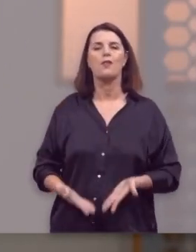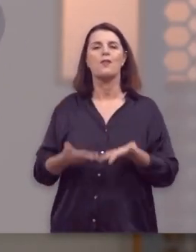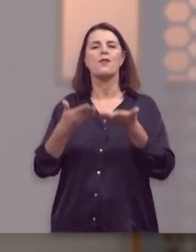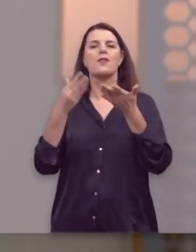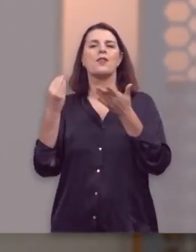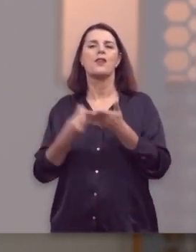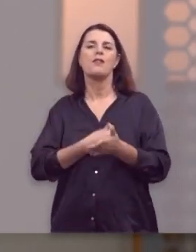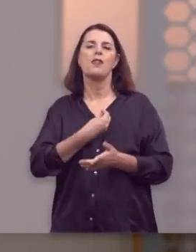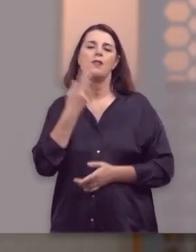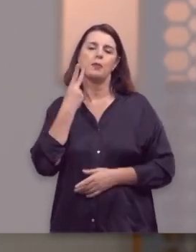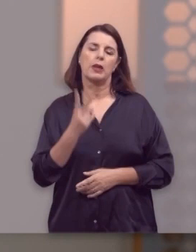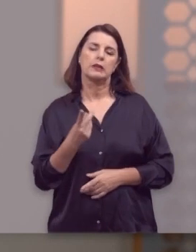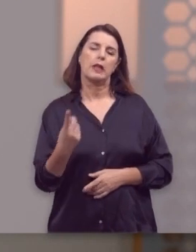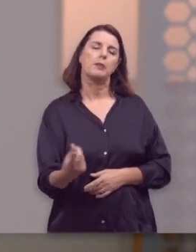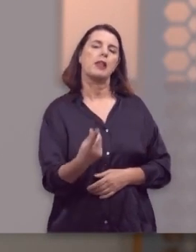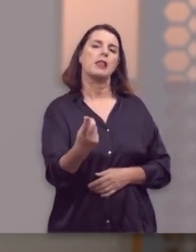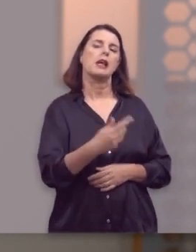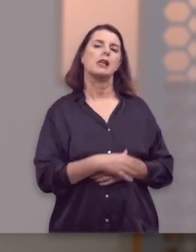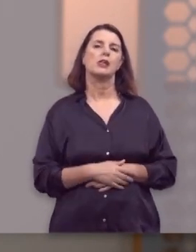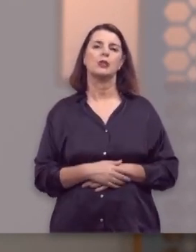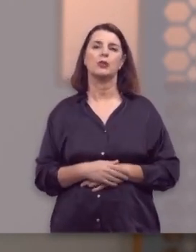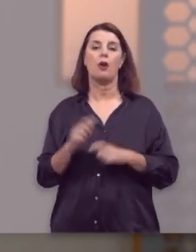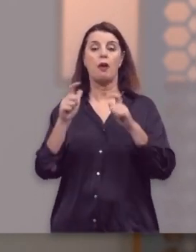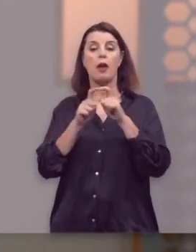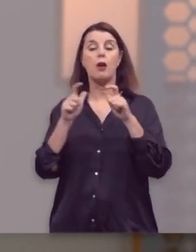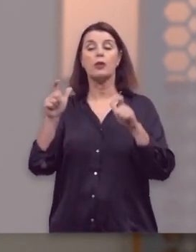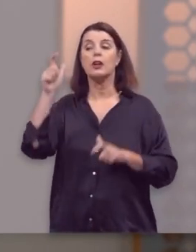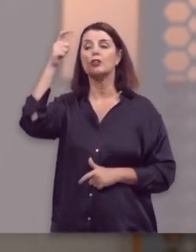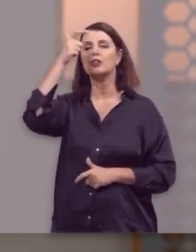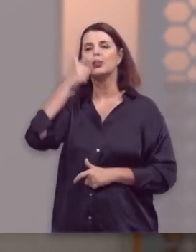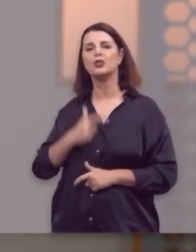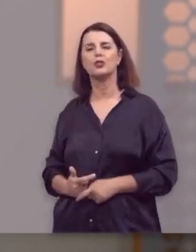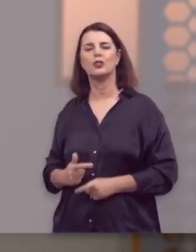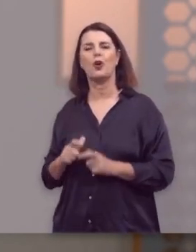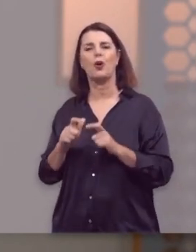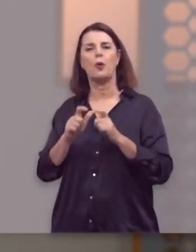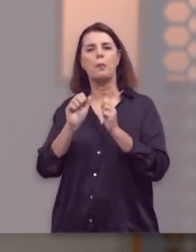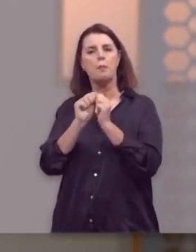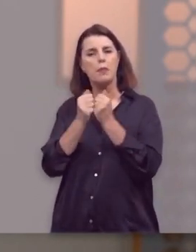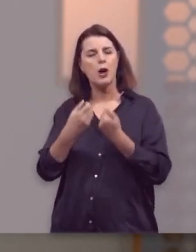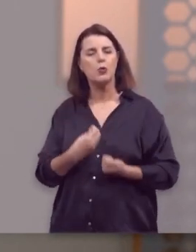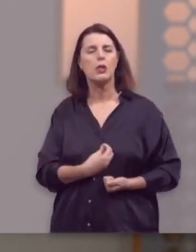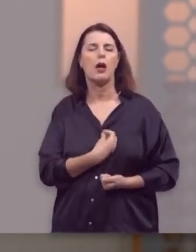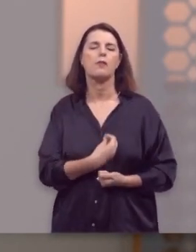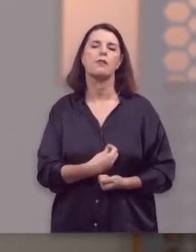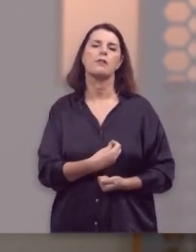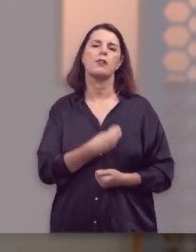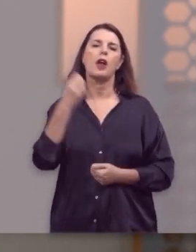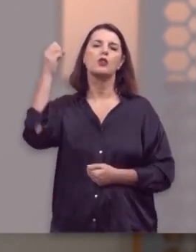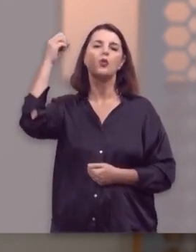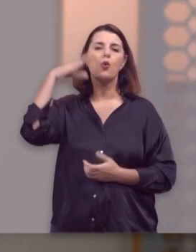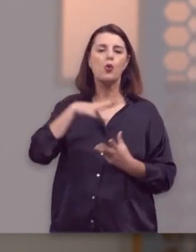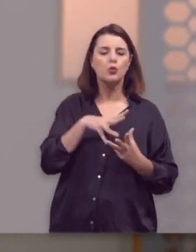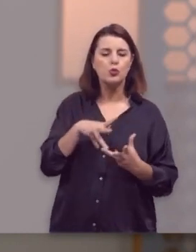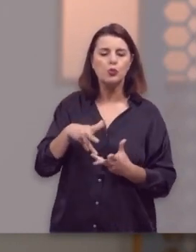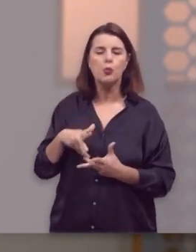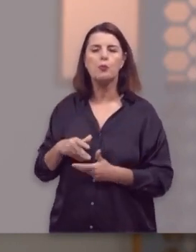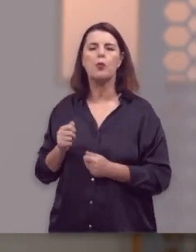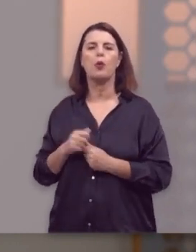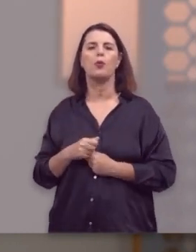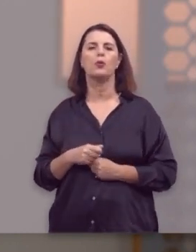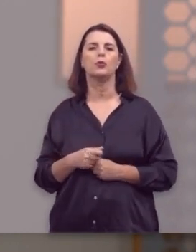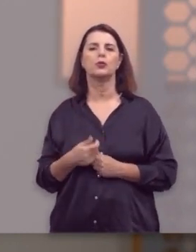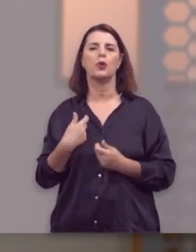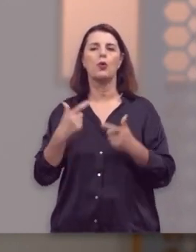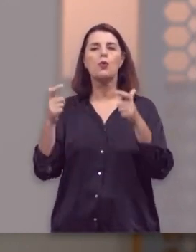séculos dos séculos. Este é o grande eu sou, este é o pão da vida, este é a luz do mundo, este é a porta